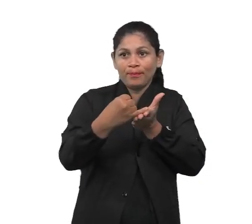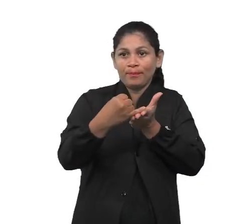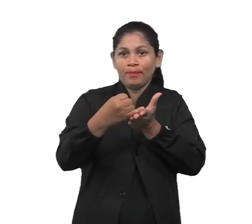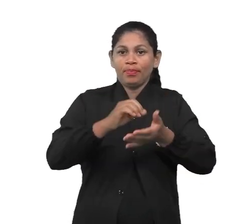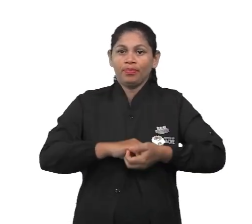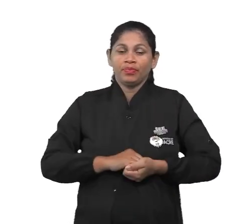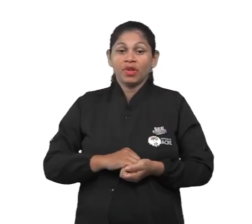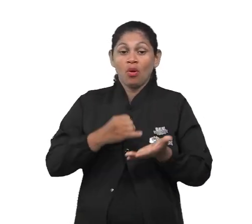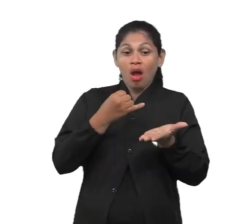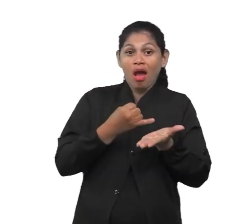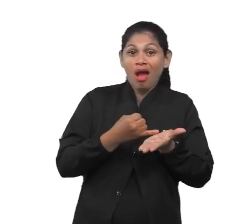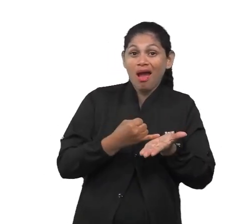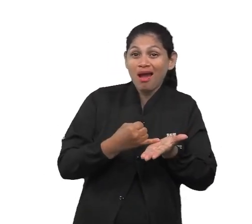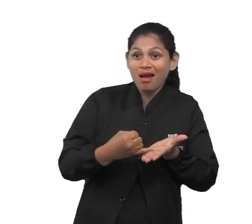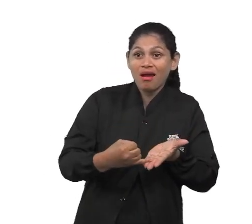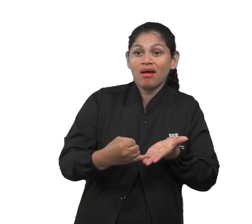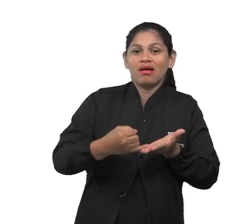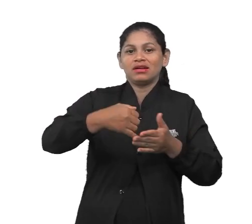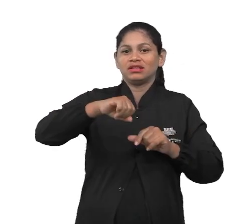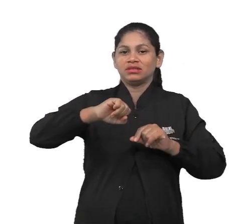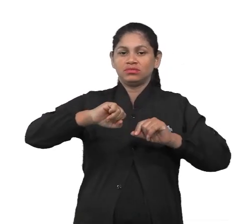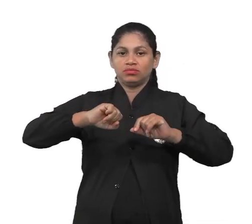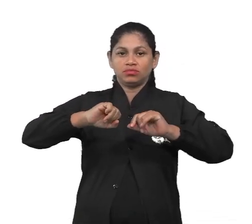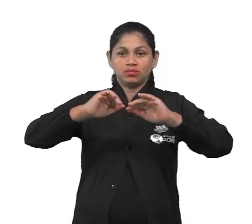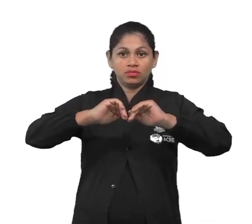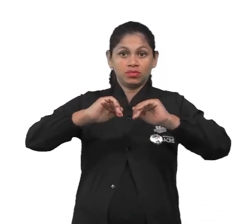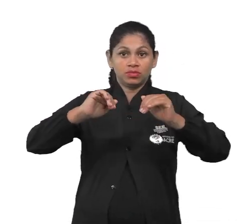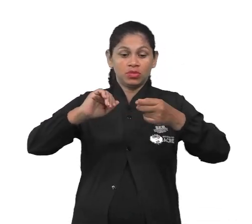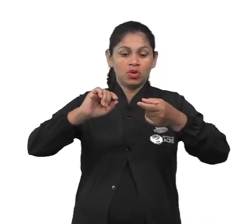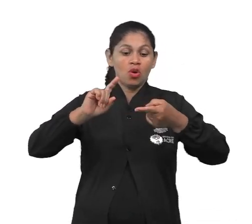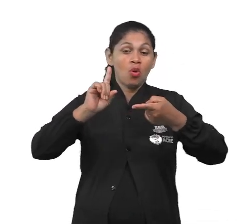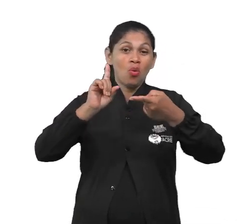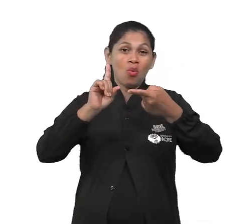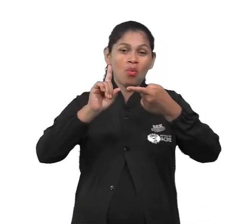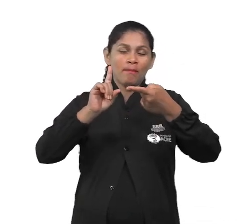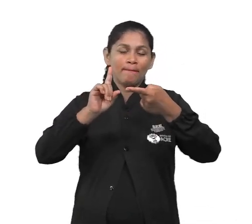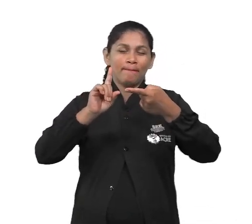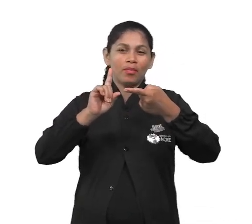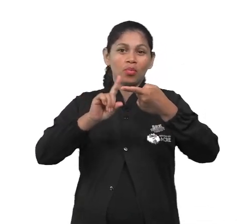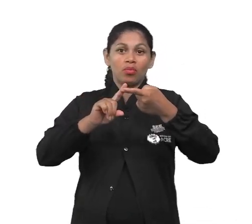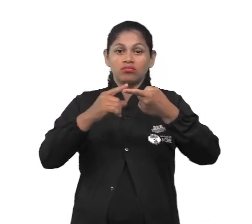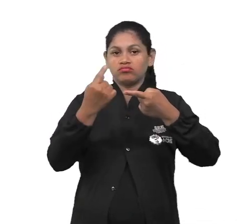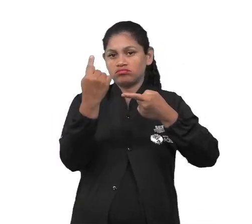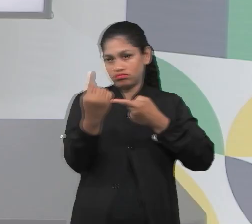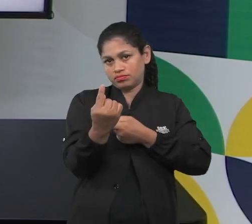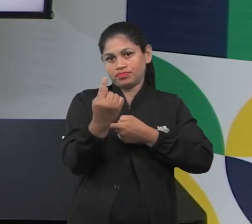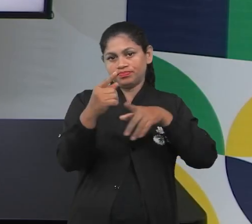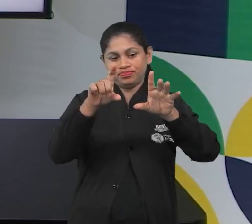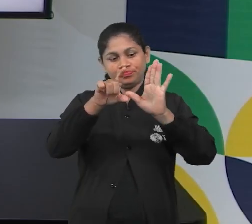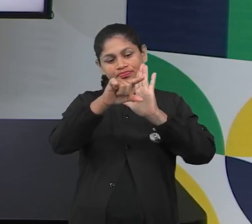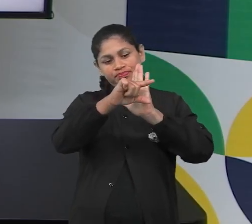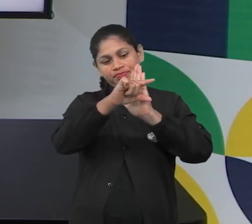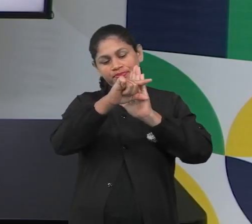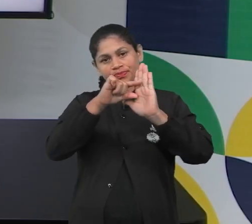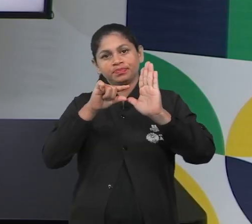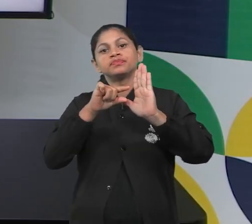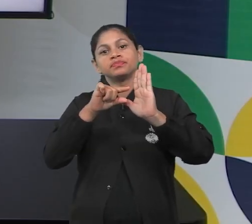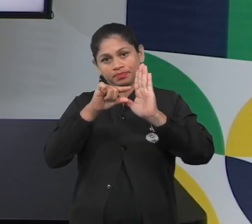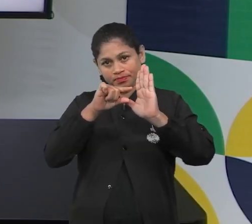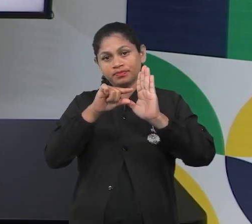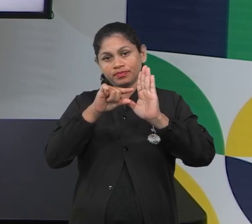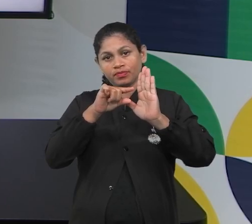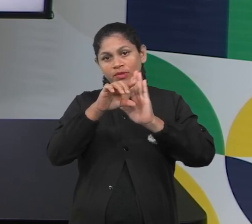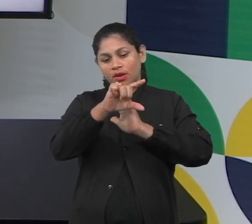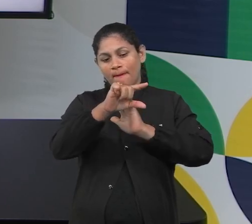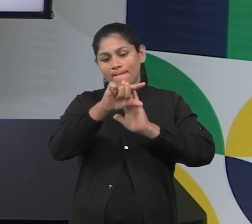A introdução, pessoal, vai ser dividida em um parágrafo apenas. Ok? Enquanto a gente sabe que a redação vai ter